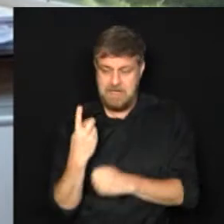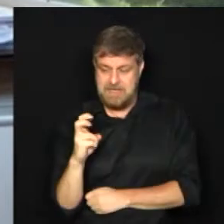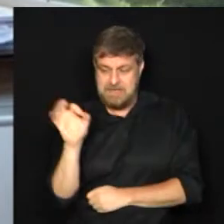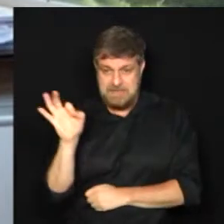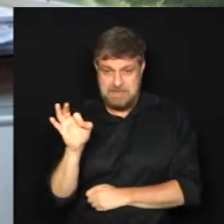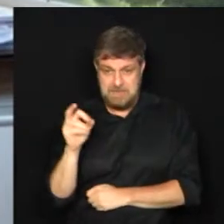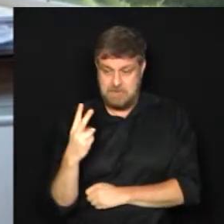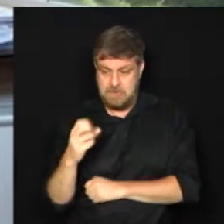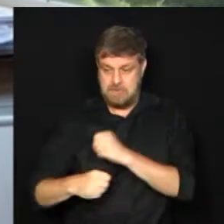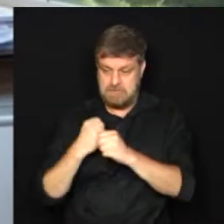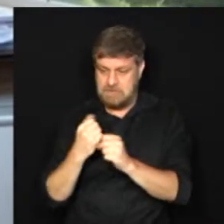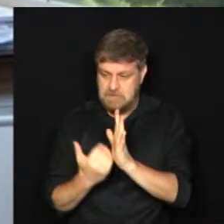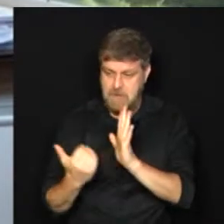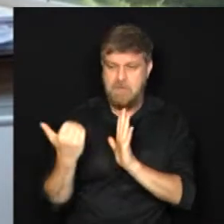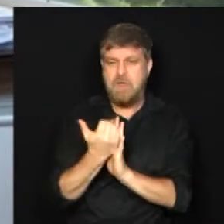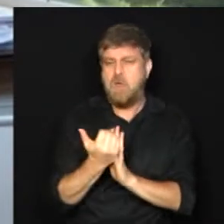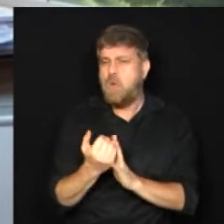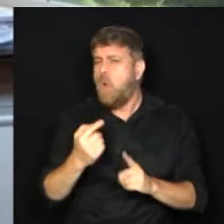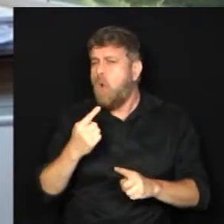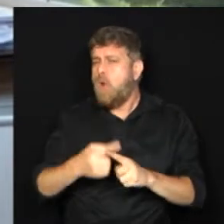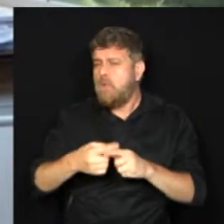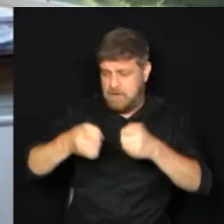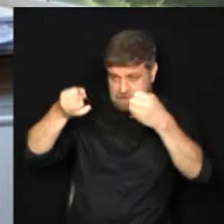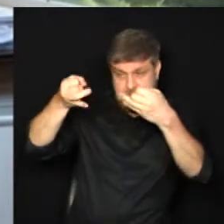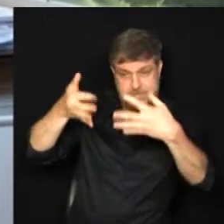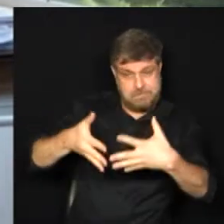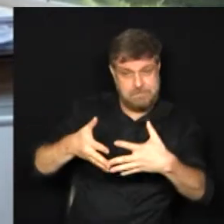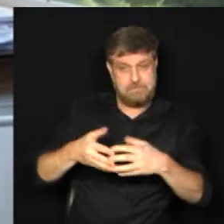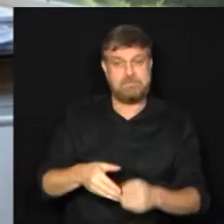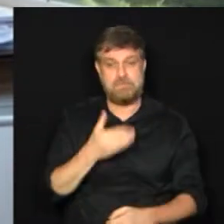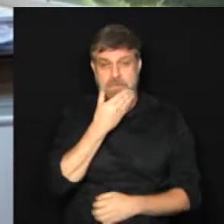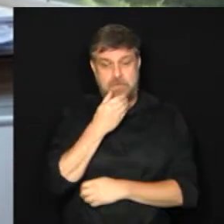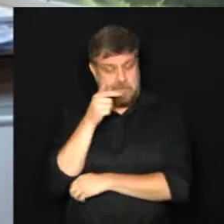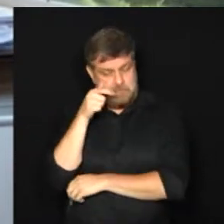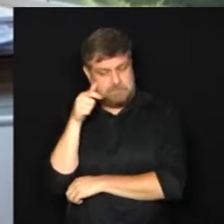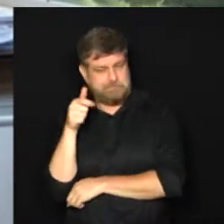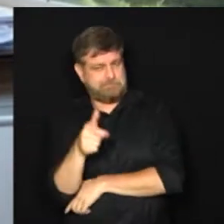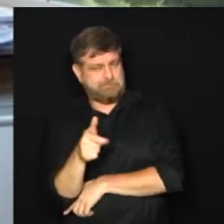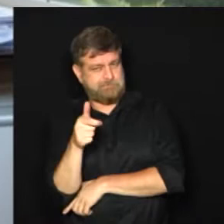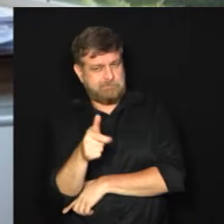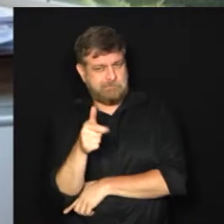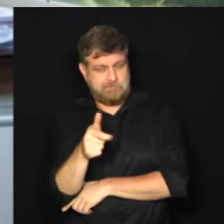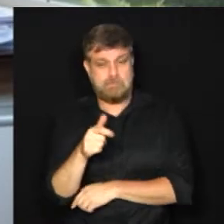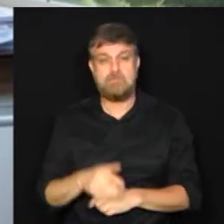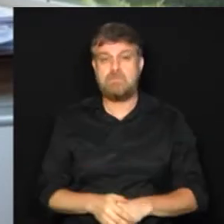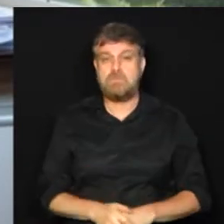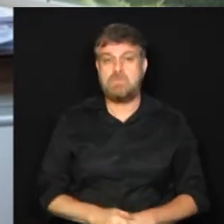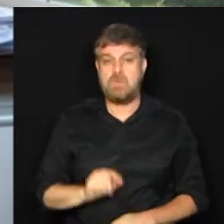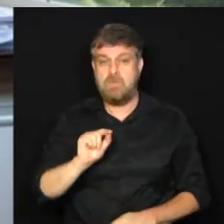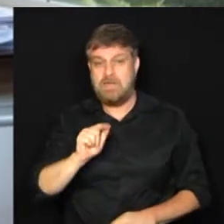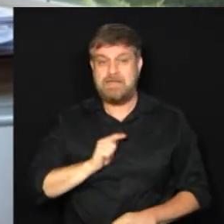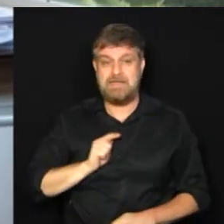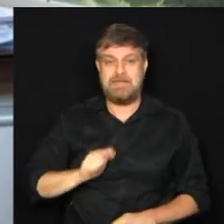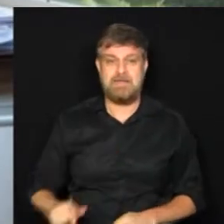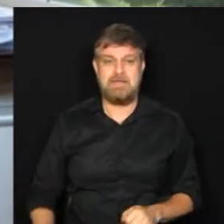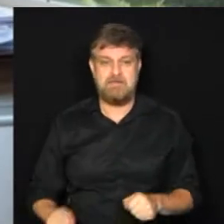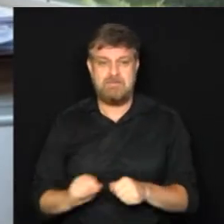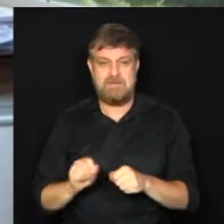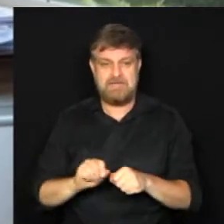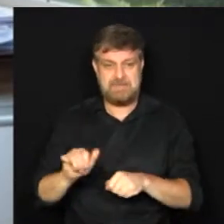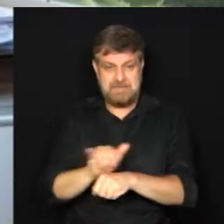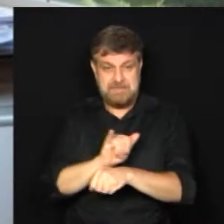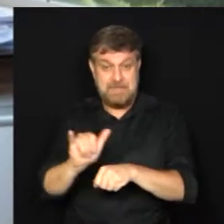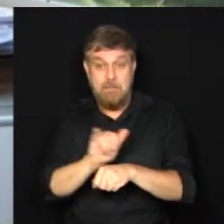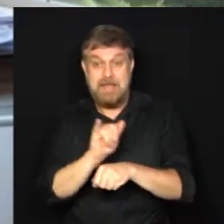anos e a explicação para esse interesse aumentado no transplante capilar é a popularização da